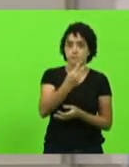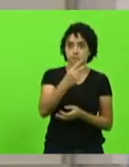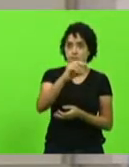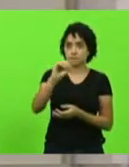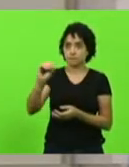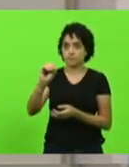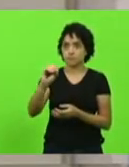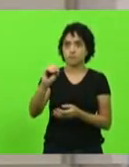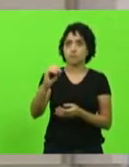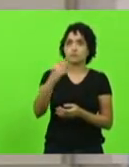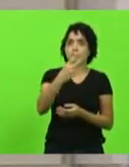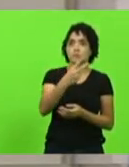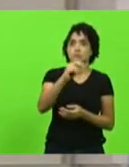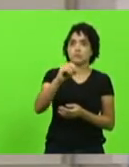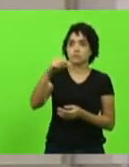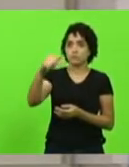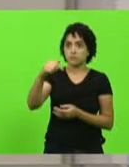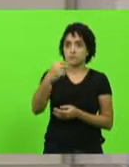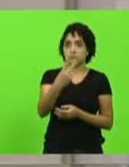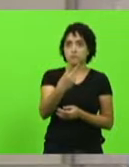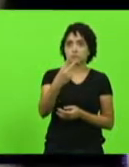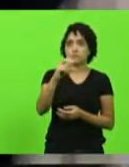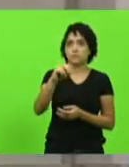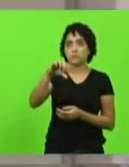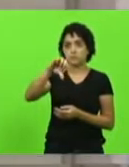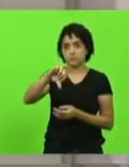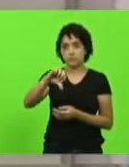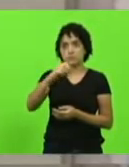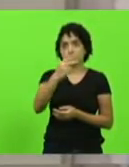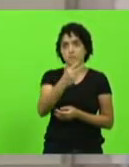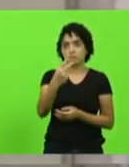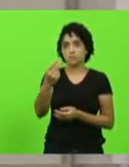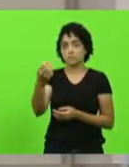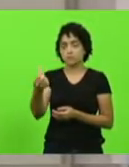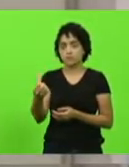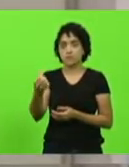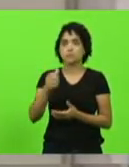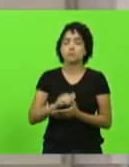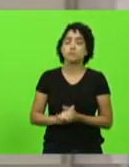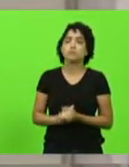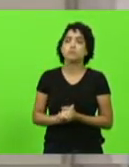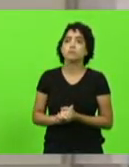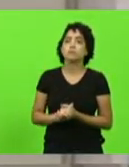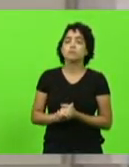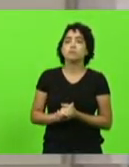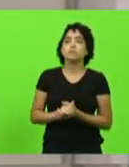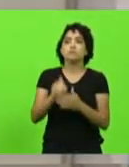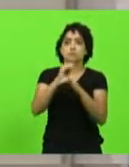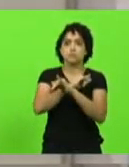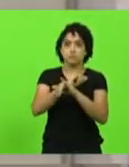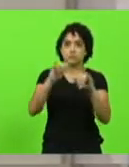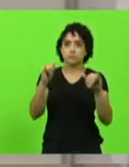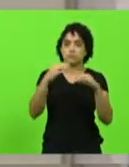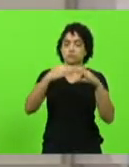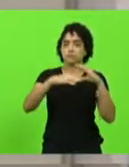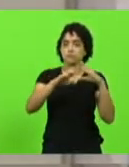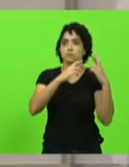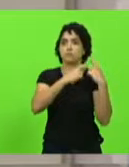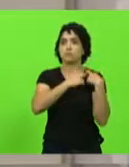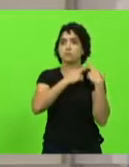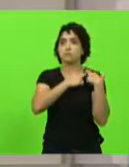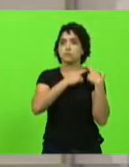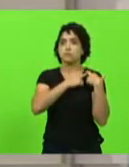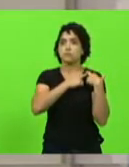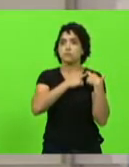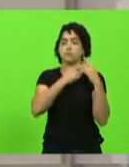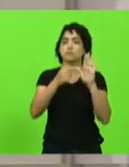200 a 207 e 209 a 226/2022 e comunicou que encaminhará aos destinatários as